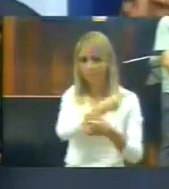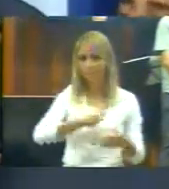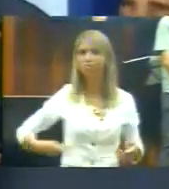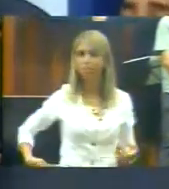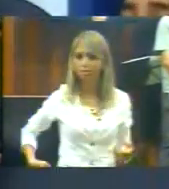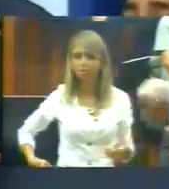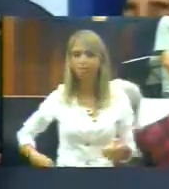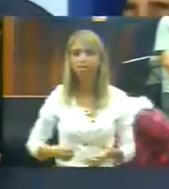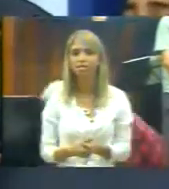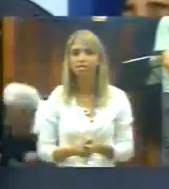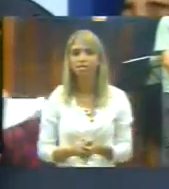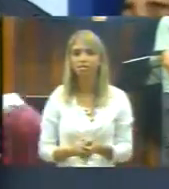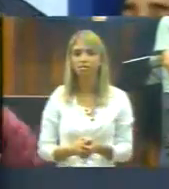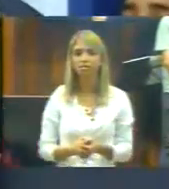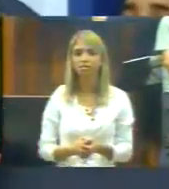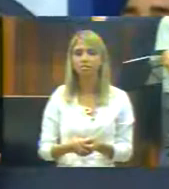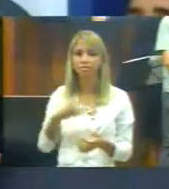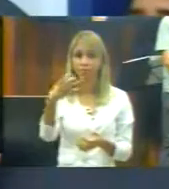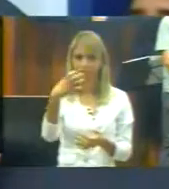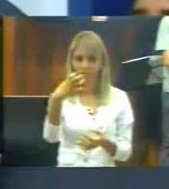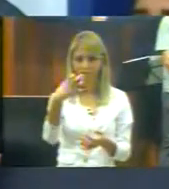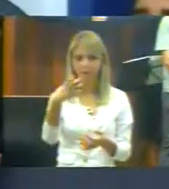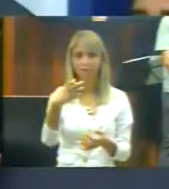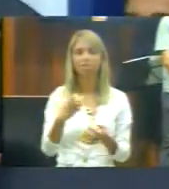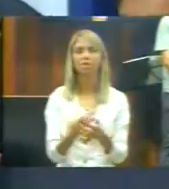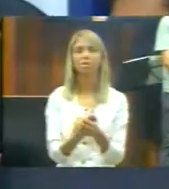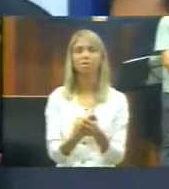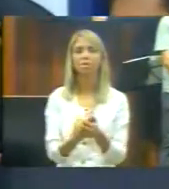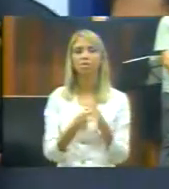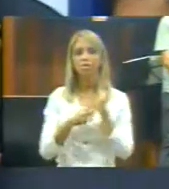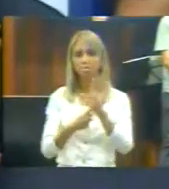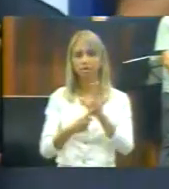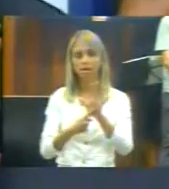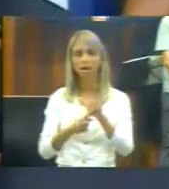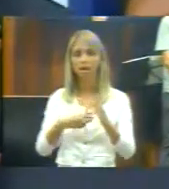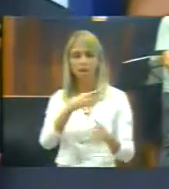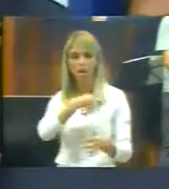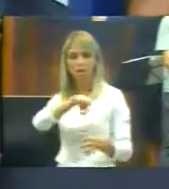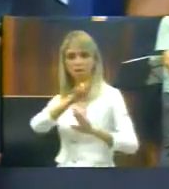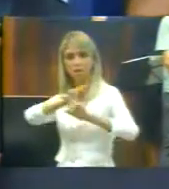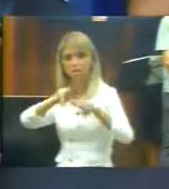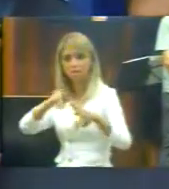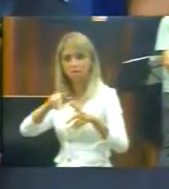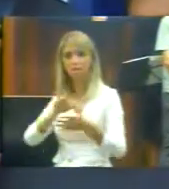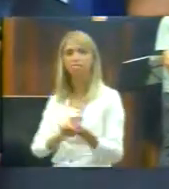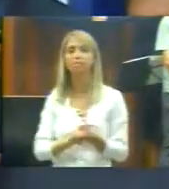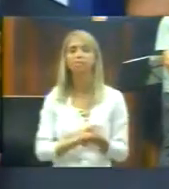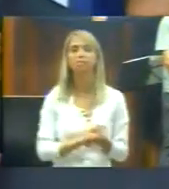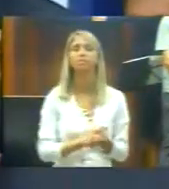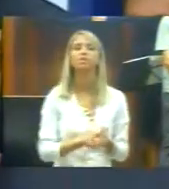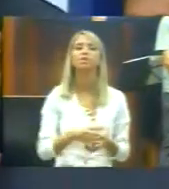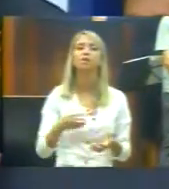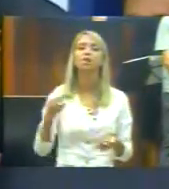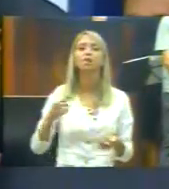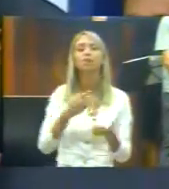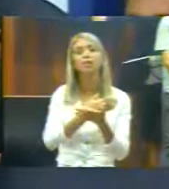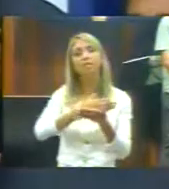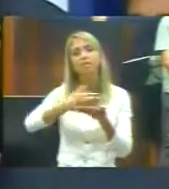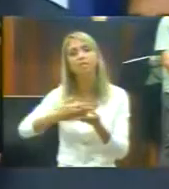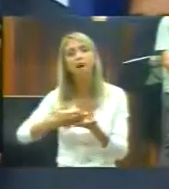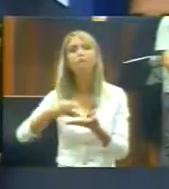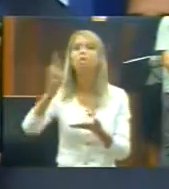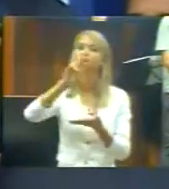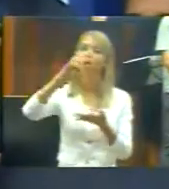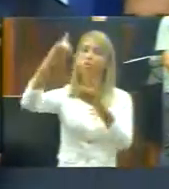Câmara, e citando não uma figura religiosa, mas uma figura filosófica, nós começamos essa sessão sempre em nome de Deus, encerramos no nome de